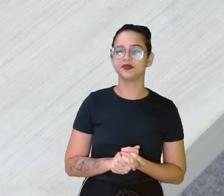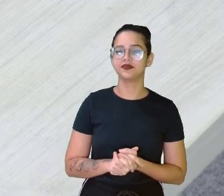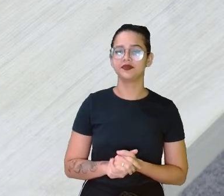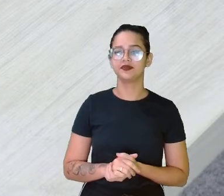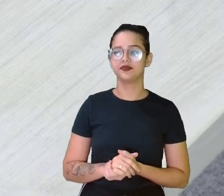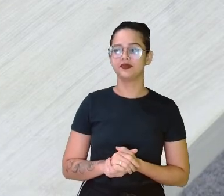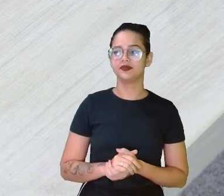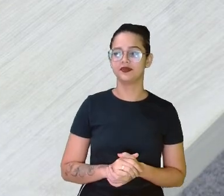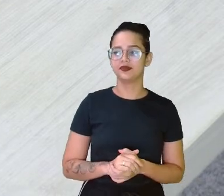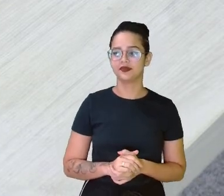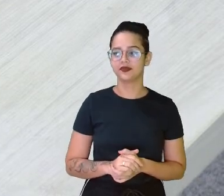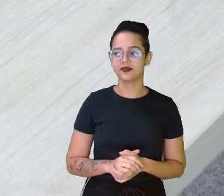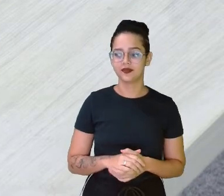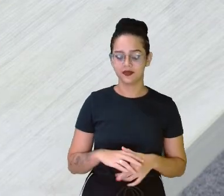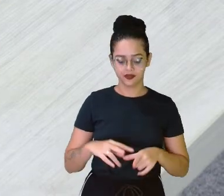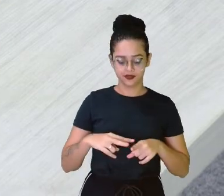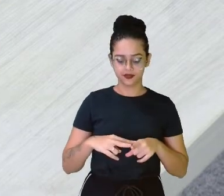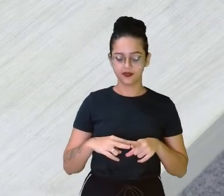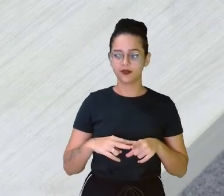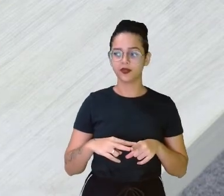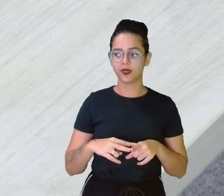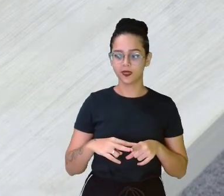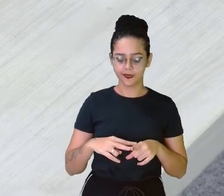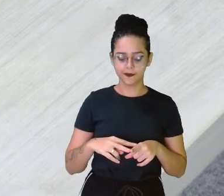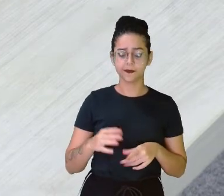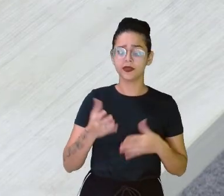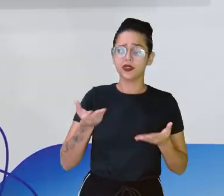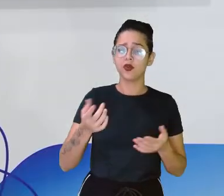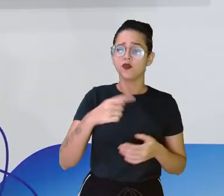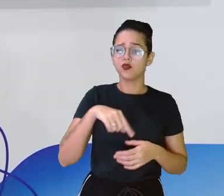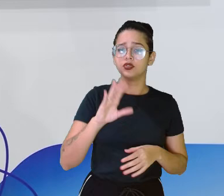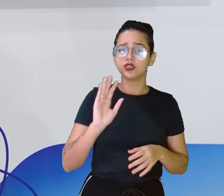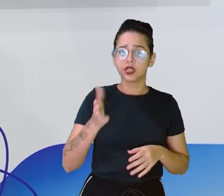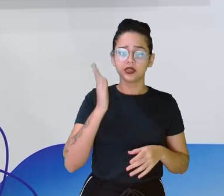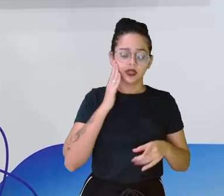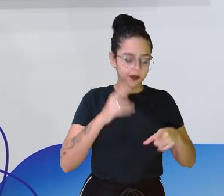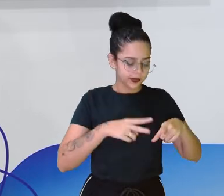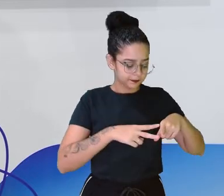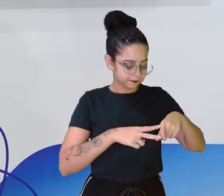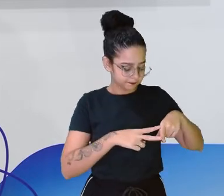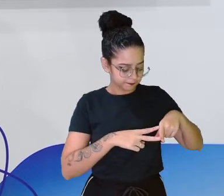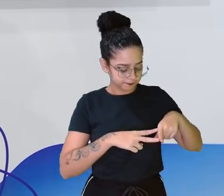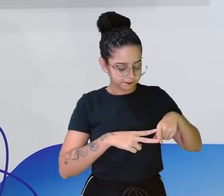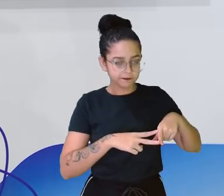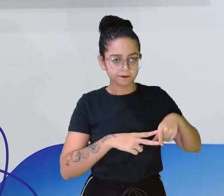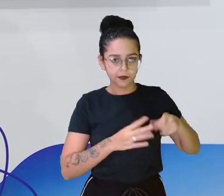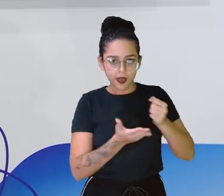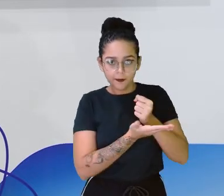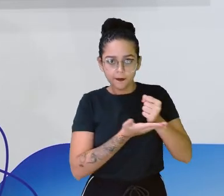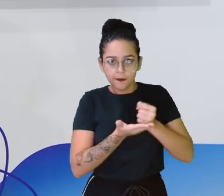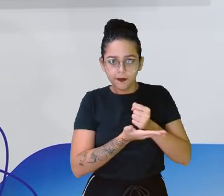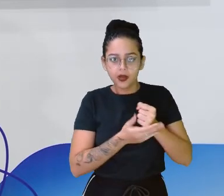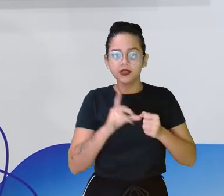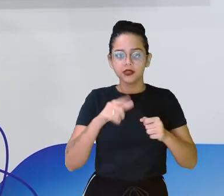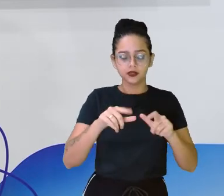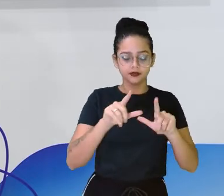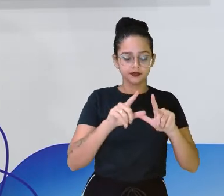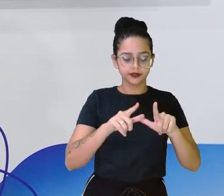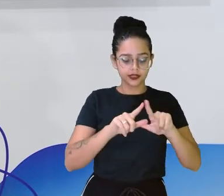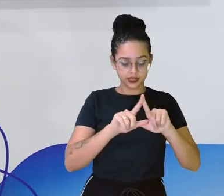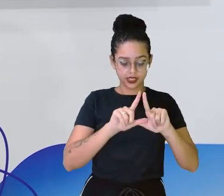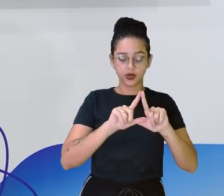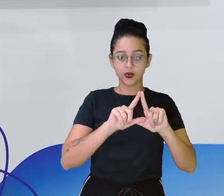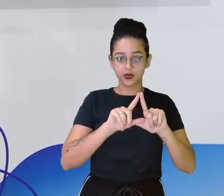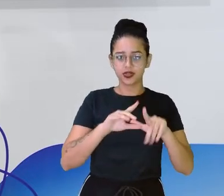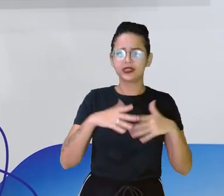minha base é um triângulo. Então você já sabe que a pirâmide ela é de base